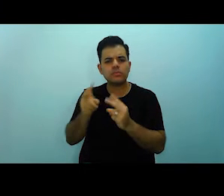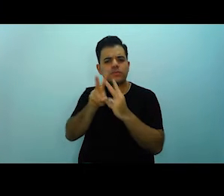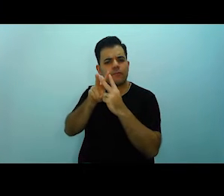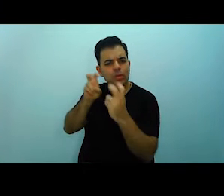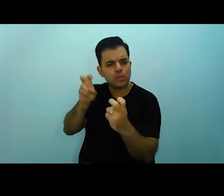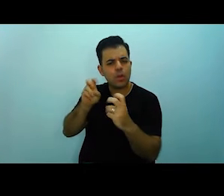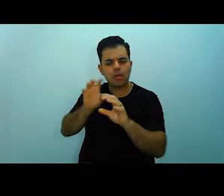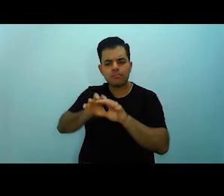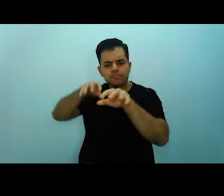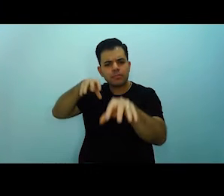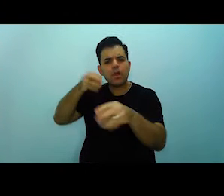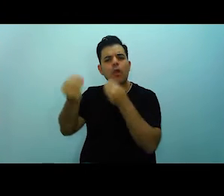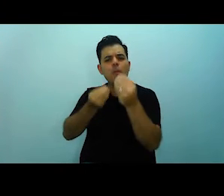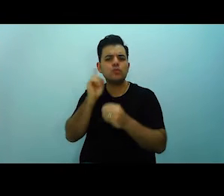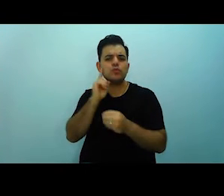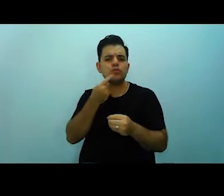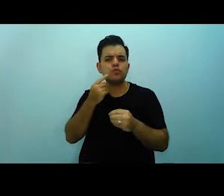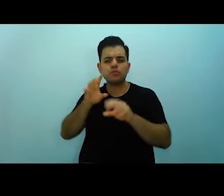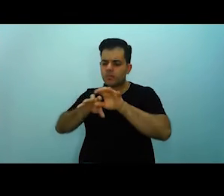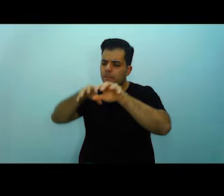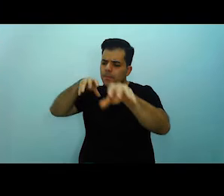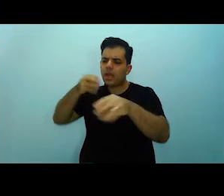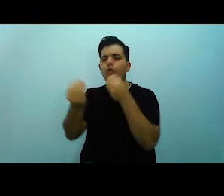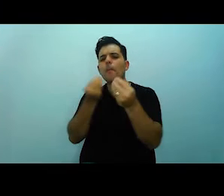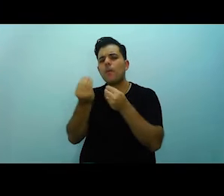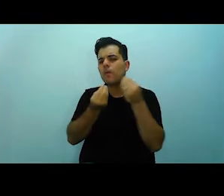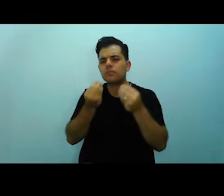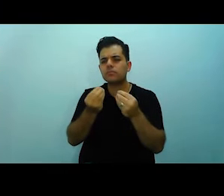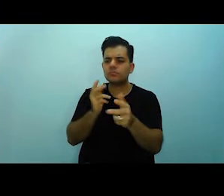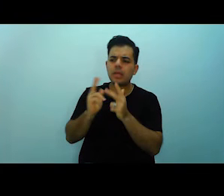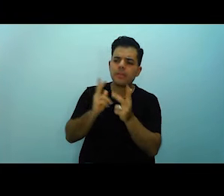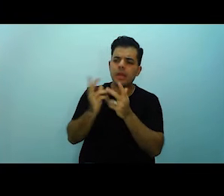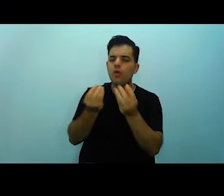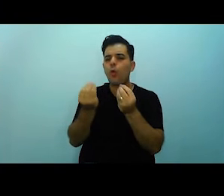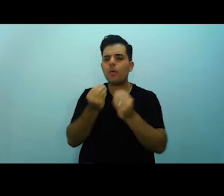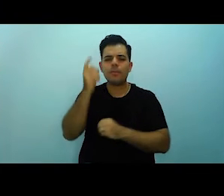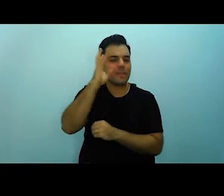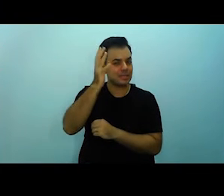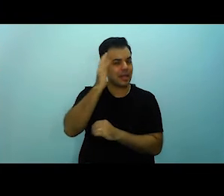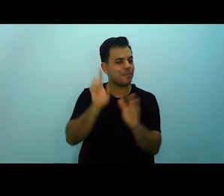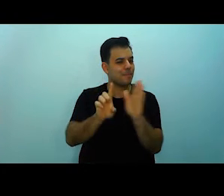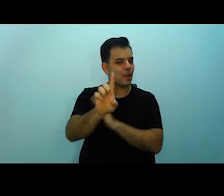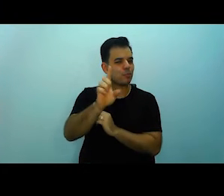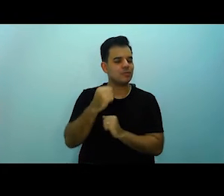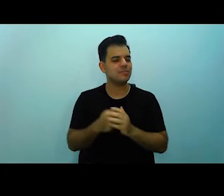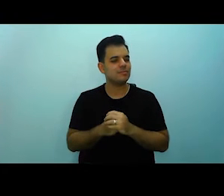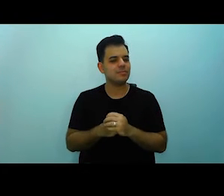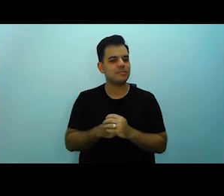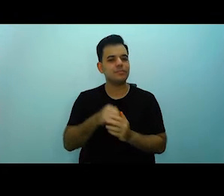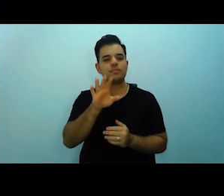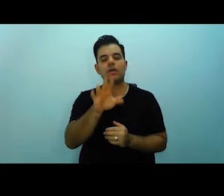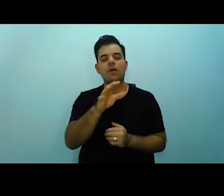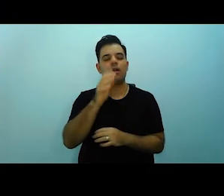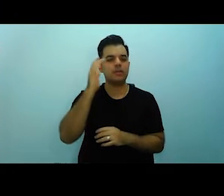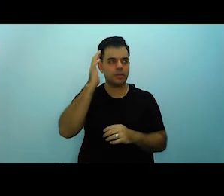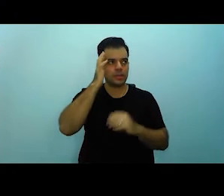Então, dá um tempinho aí para vocês pensarem em algumas possibilidades. Um segundinho. Bom, imagina